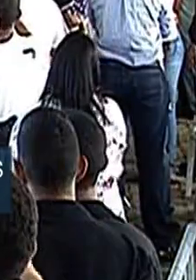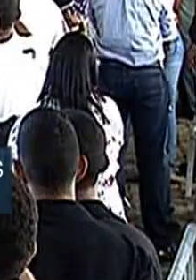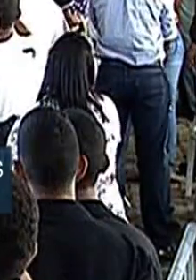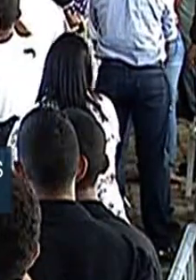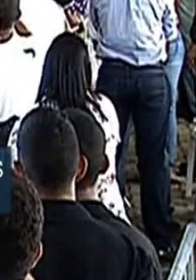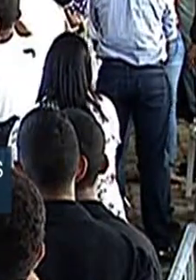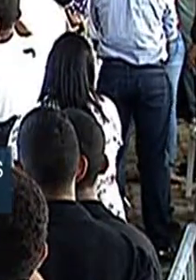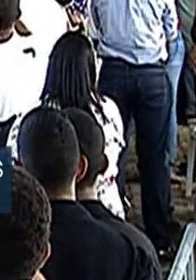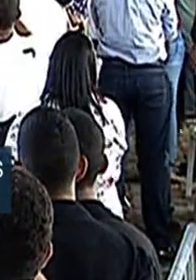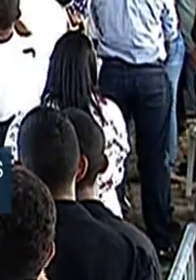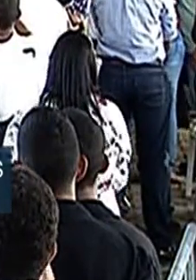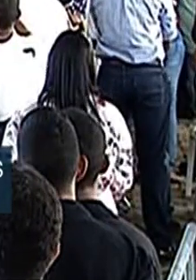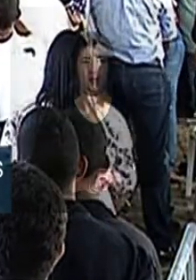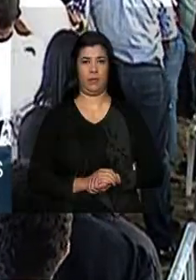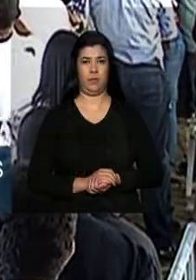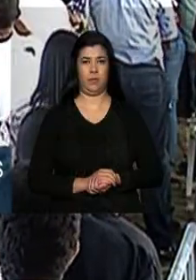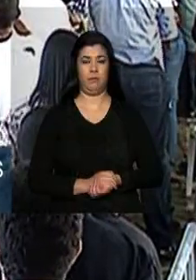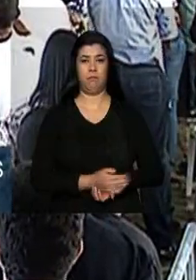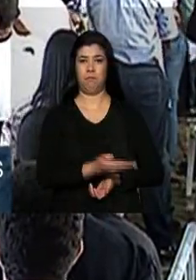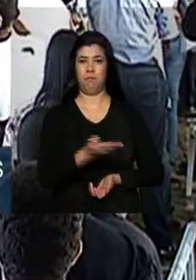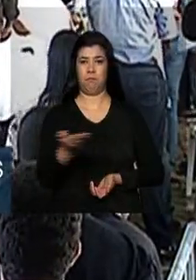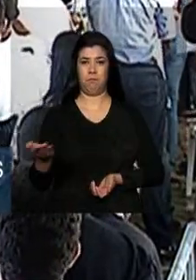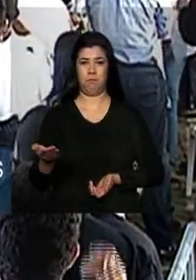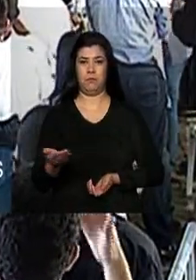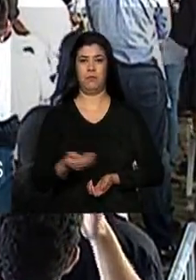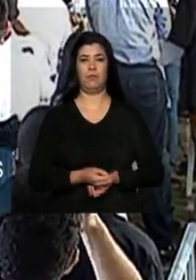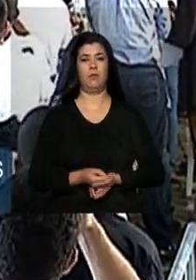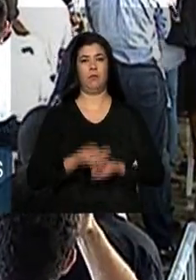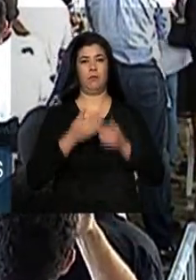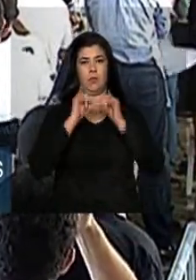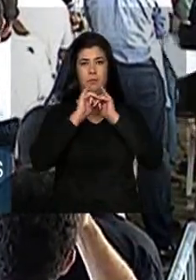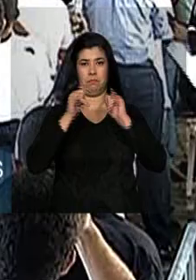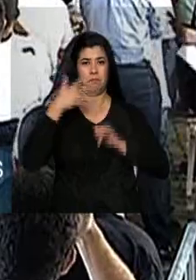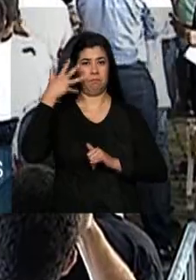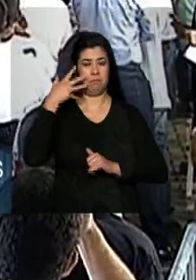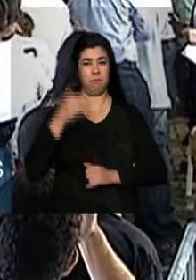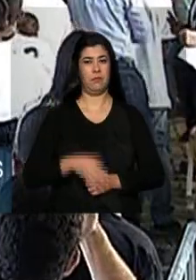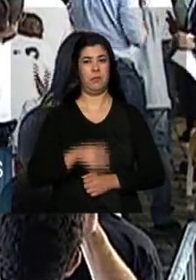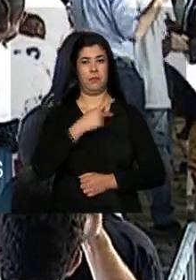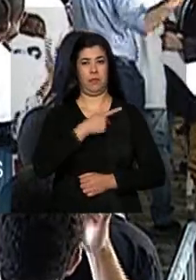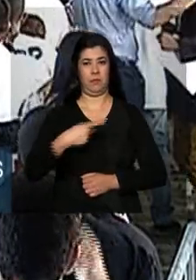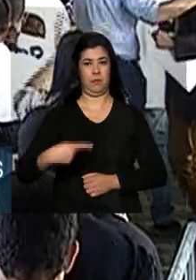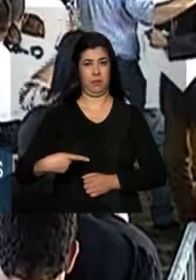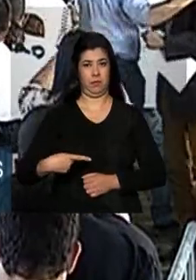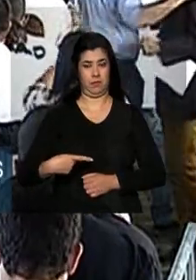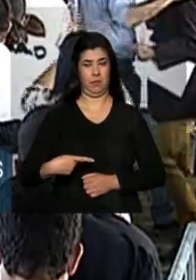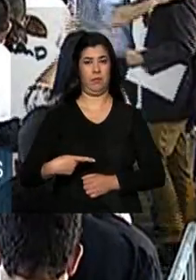Senhoras e senhores, com a palavra, a presidenta da República, Dilma Rousseff.